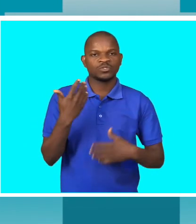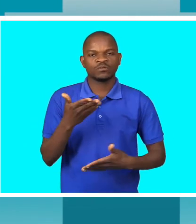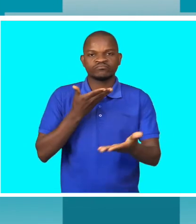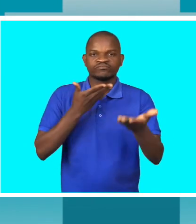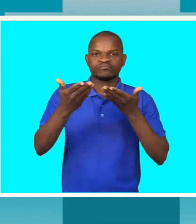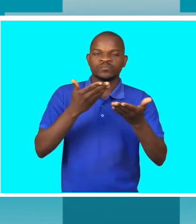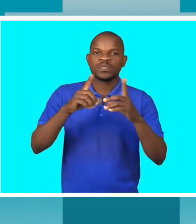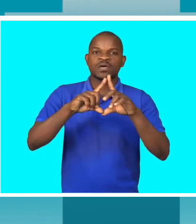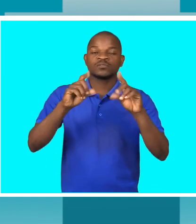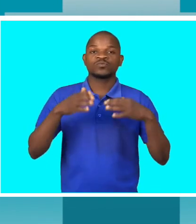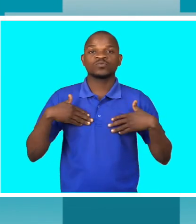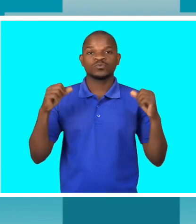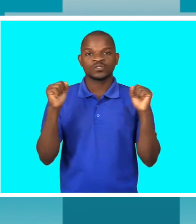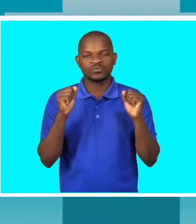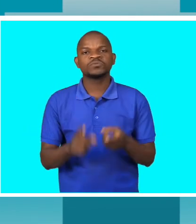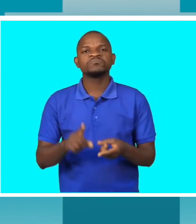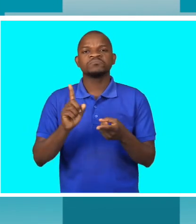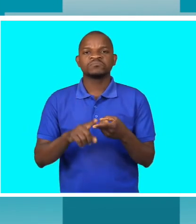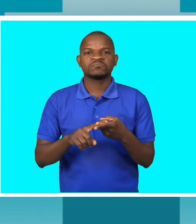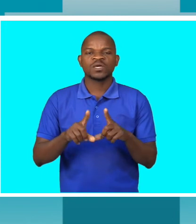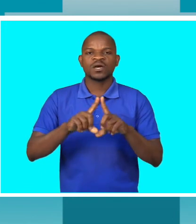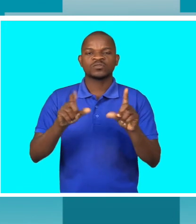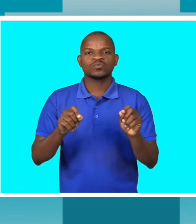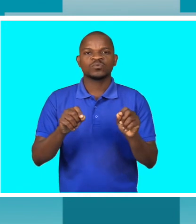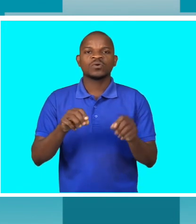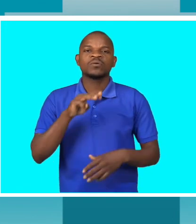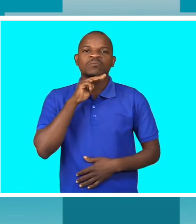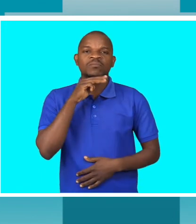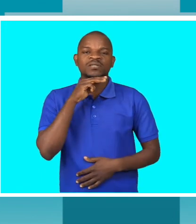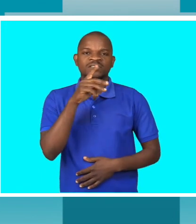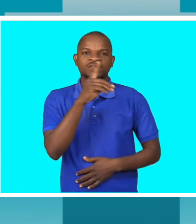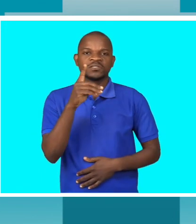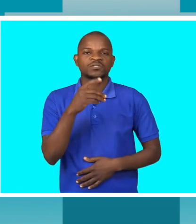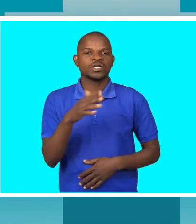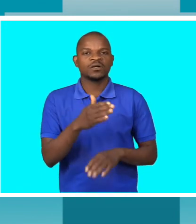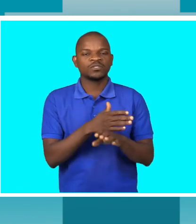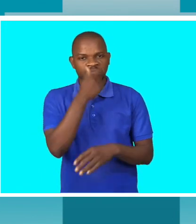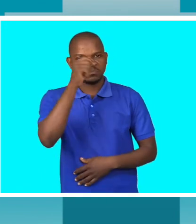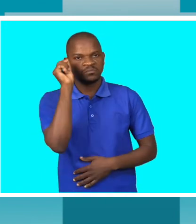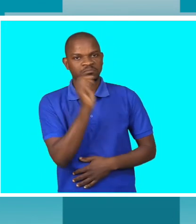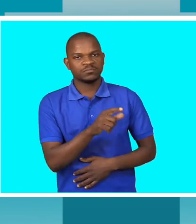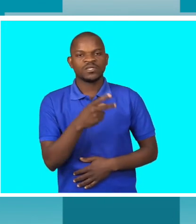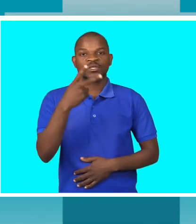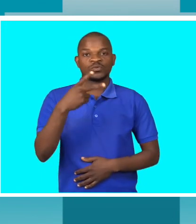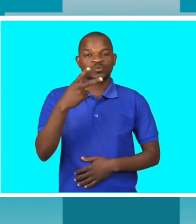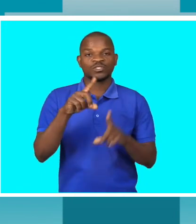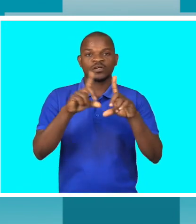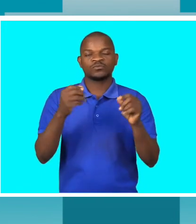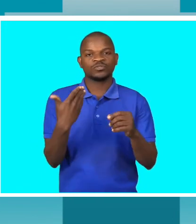do abandono de mães com deficiência isto é são esses assuntos que nós abordamos aqui